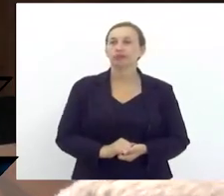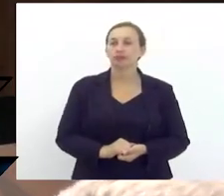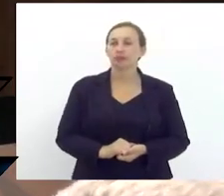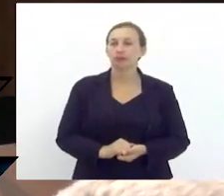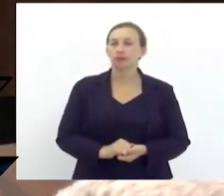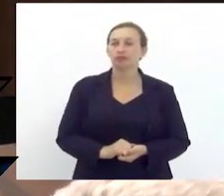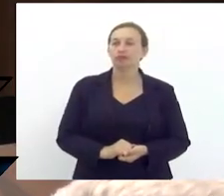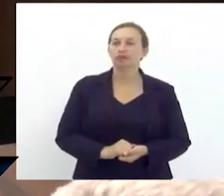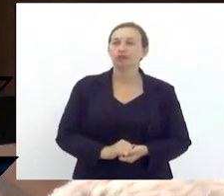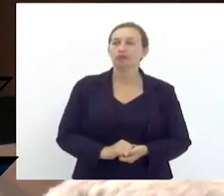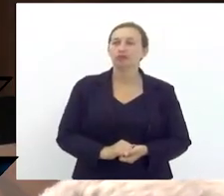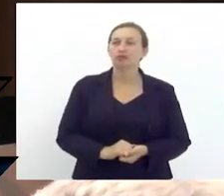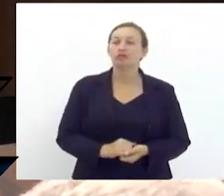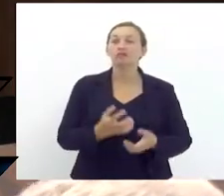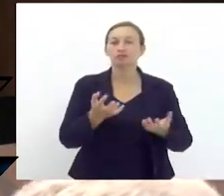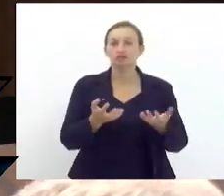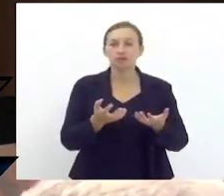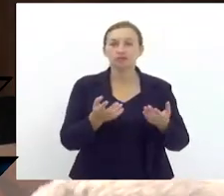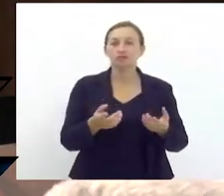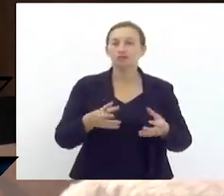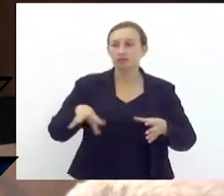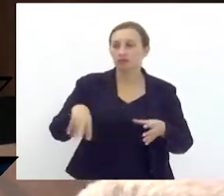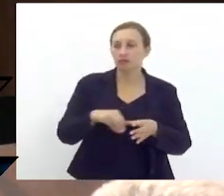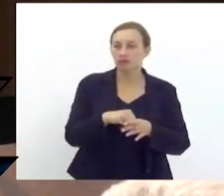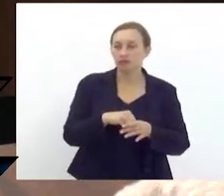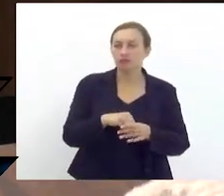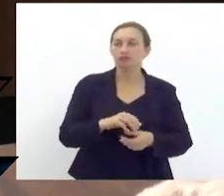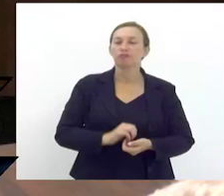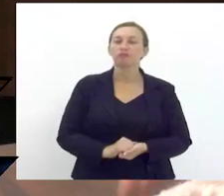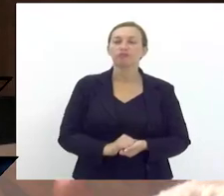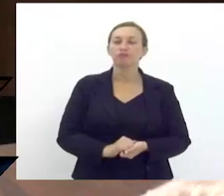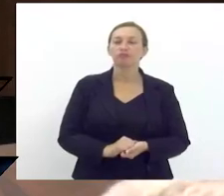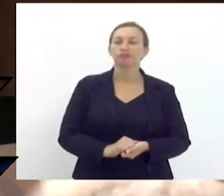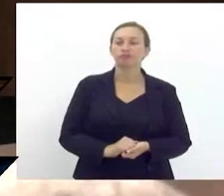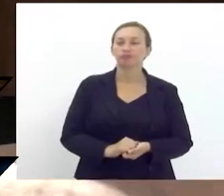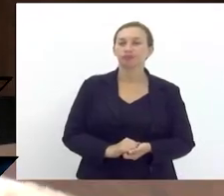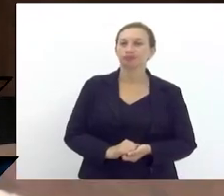partindo dele queria apenas agregar o seguinte durante